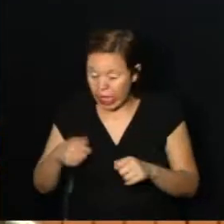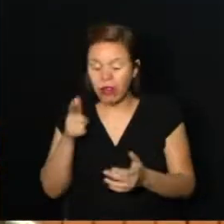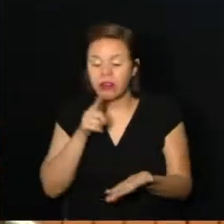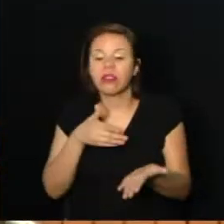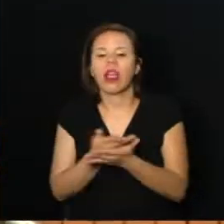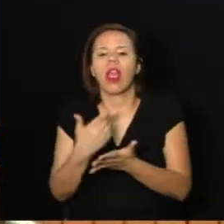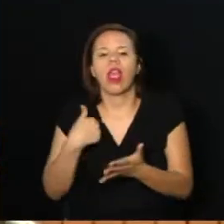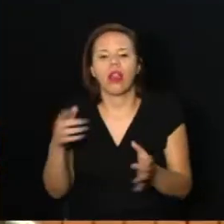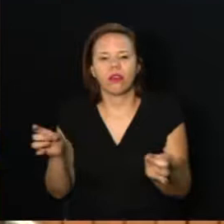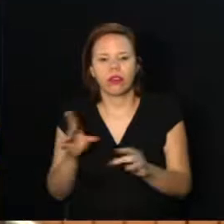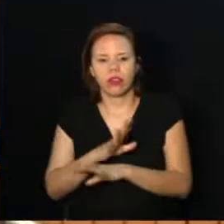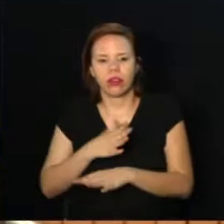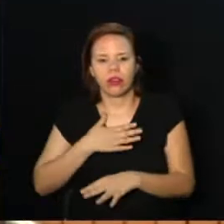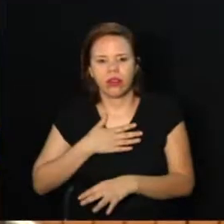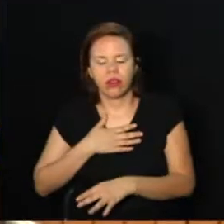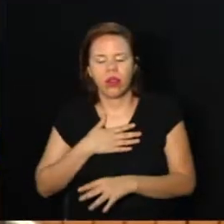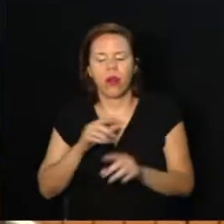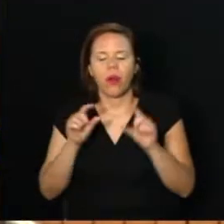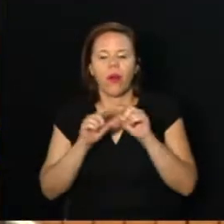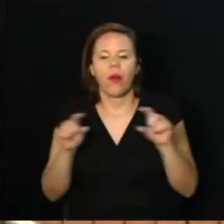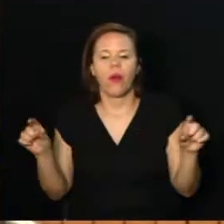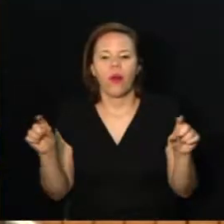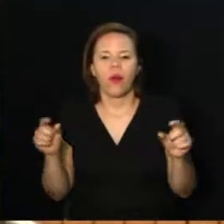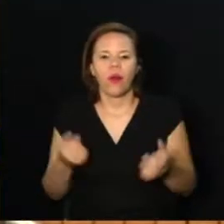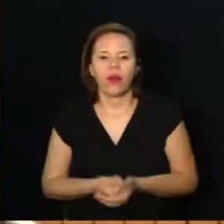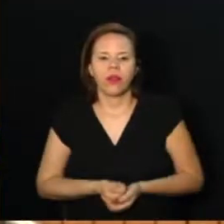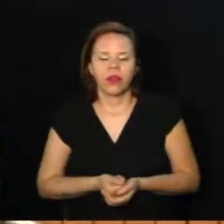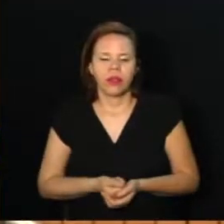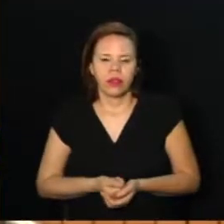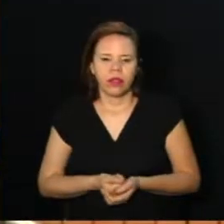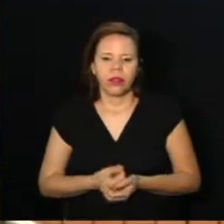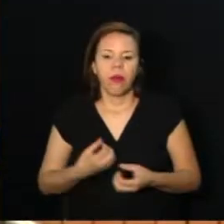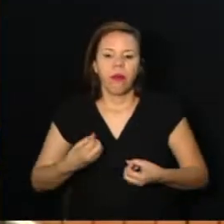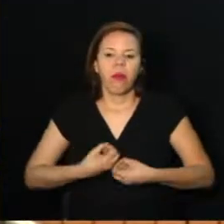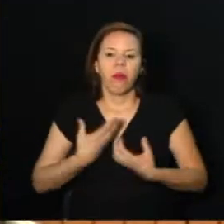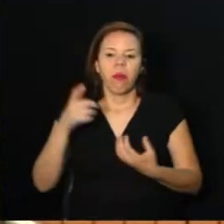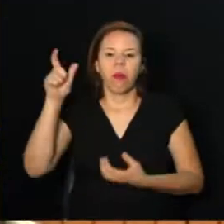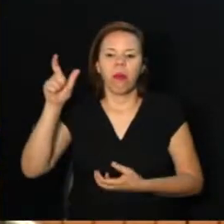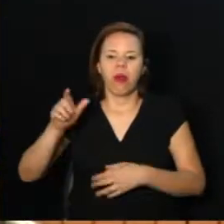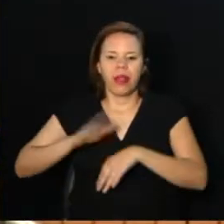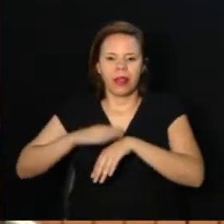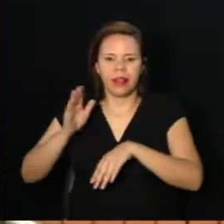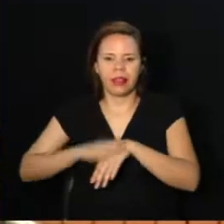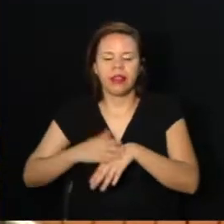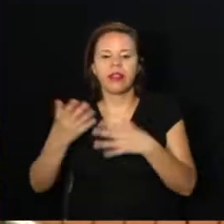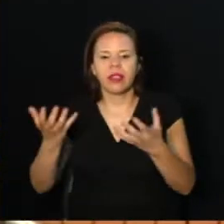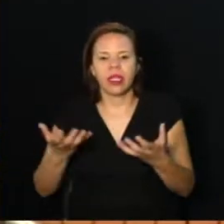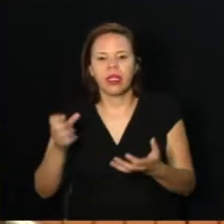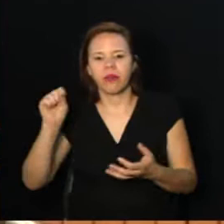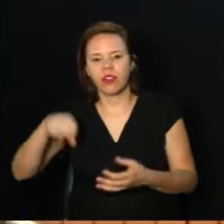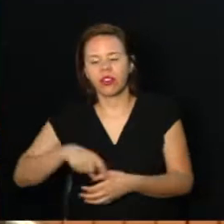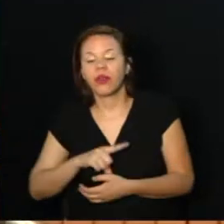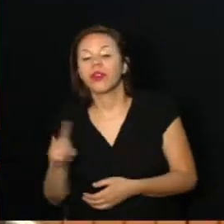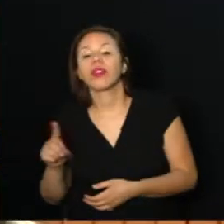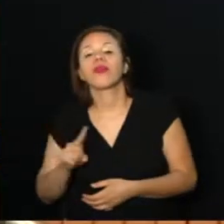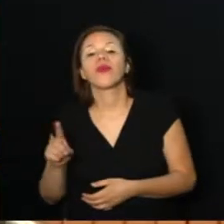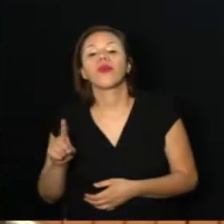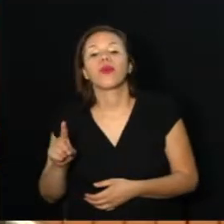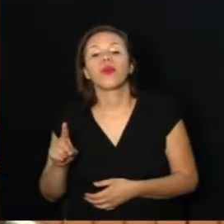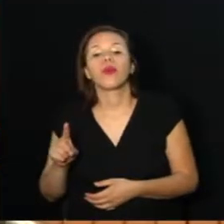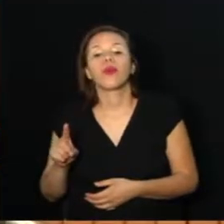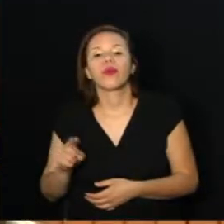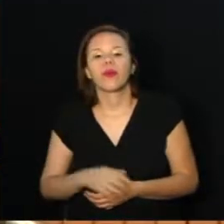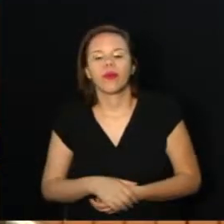eu encerro, Marcelo, com uma frase do poeta. Queiramos ou não,